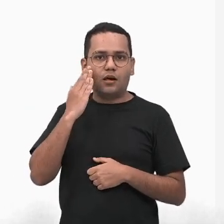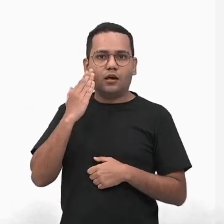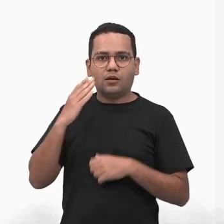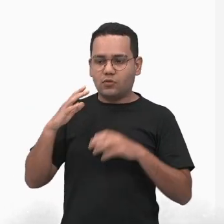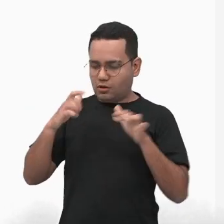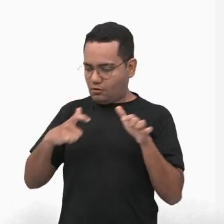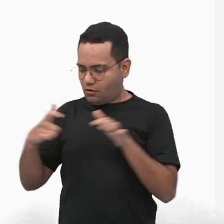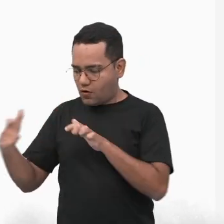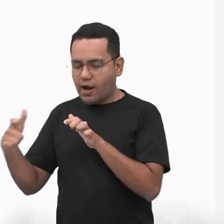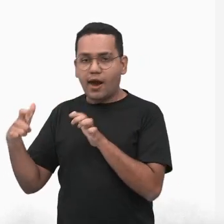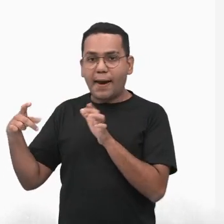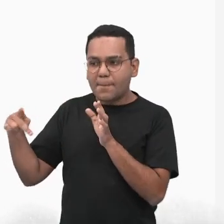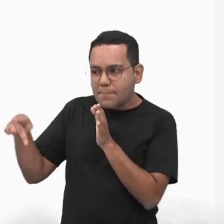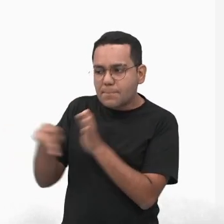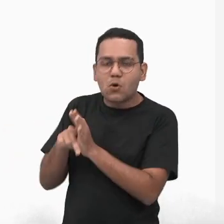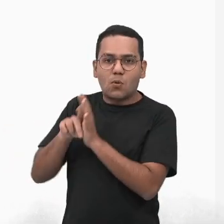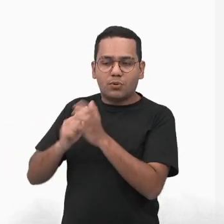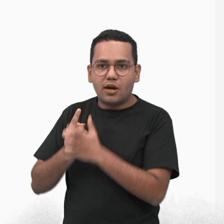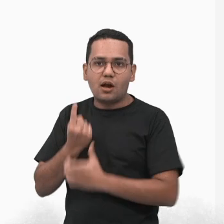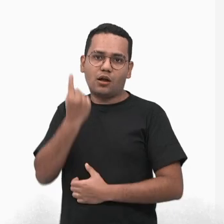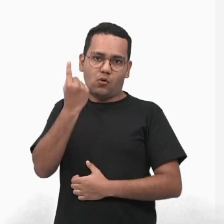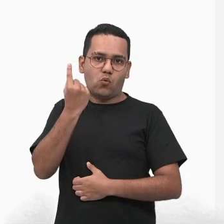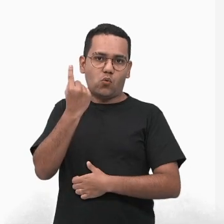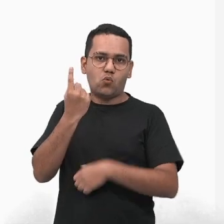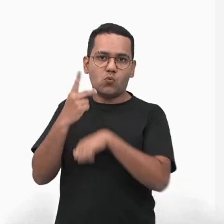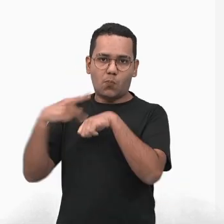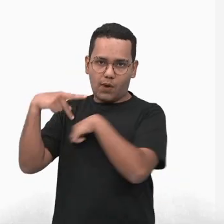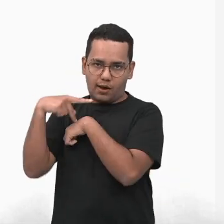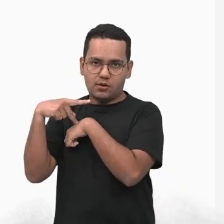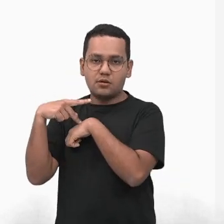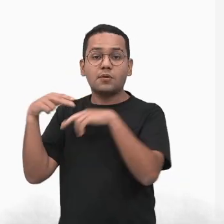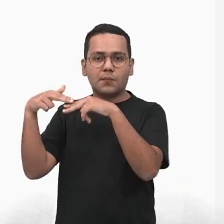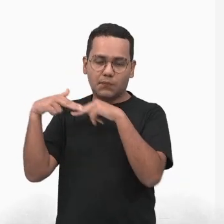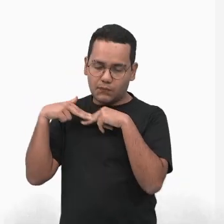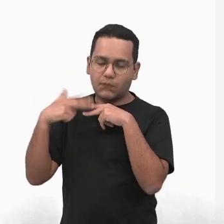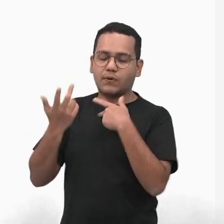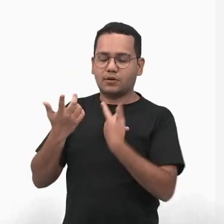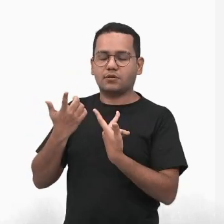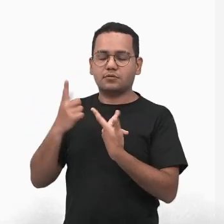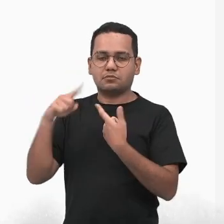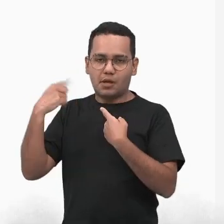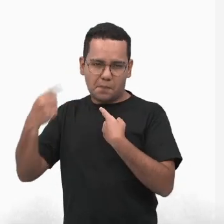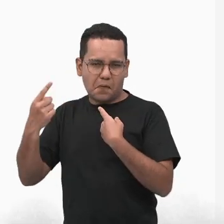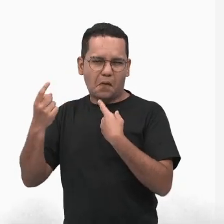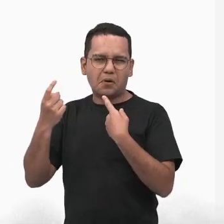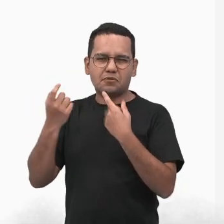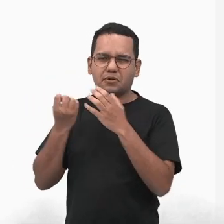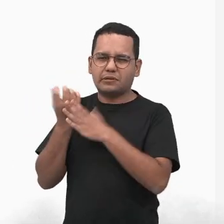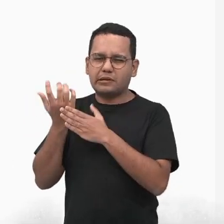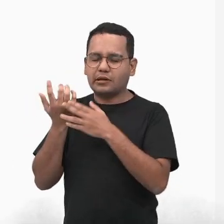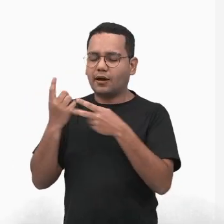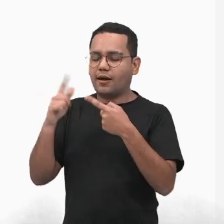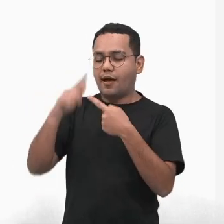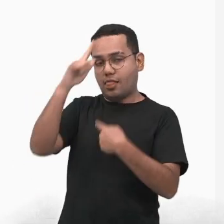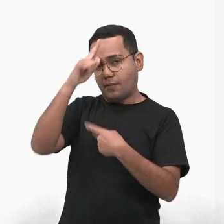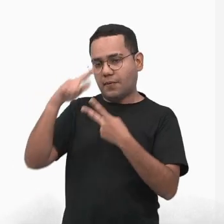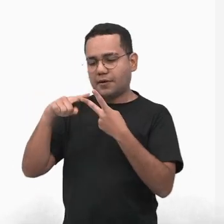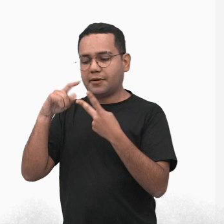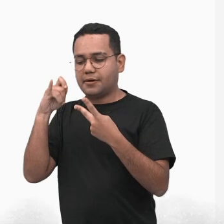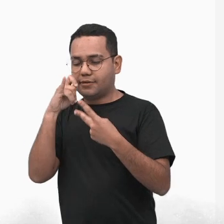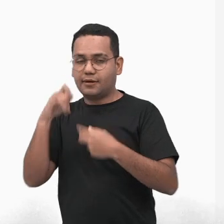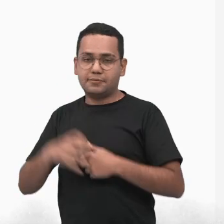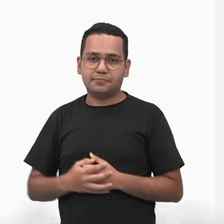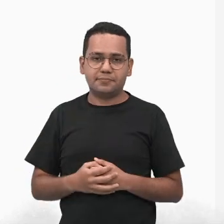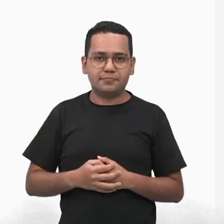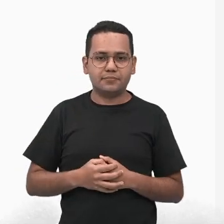pertencimento, justamente ali entre esses dois países, a Alemanha e a Itália. Por conta disso, cada nação se via